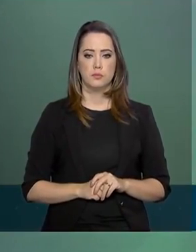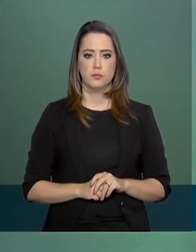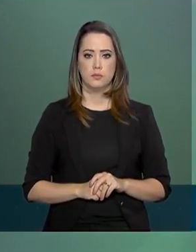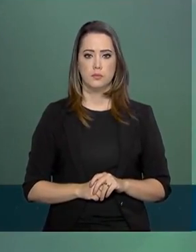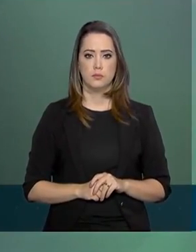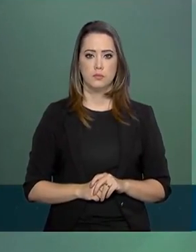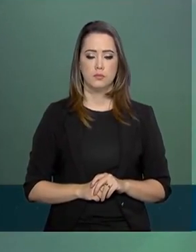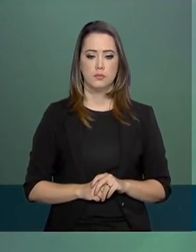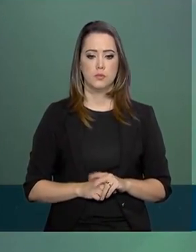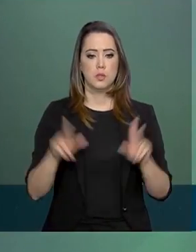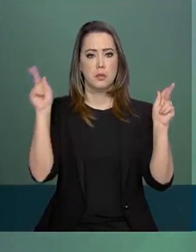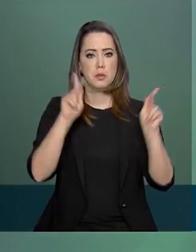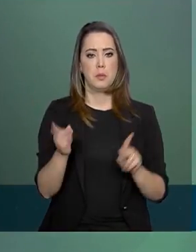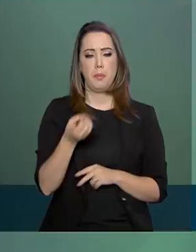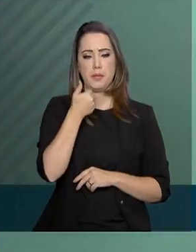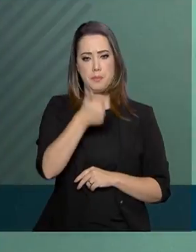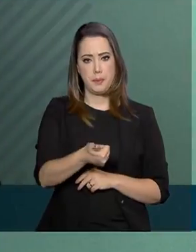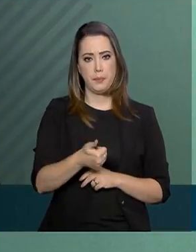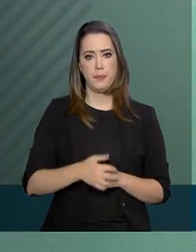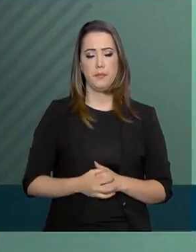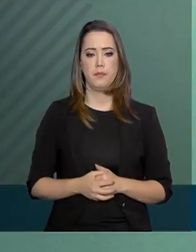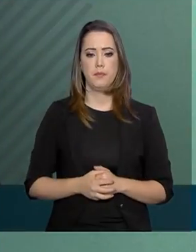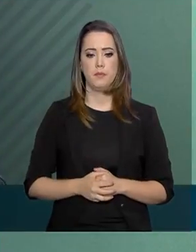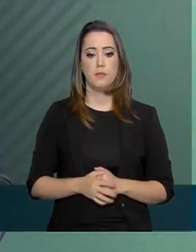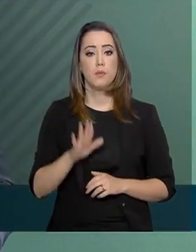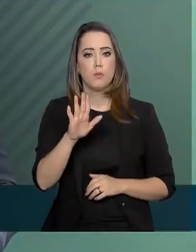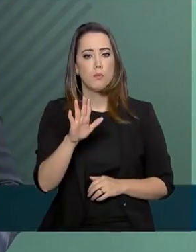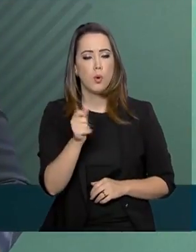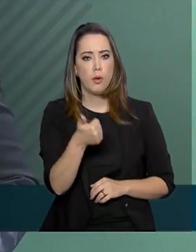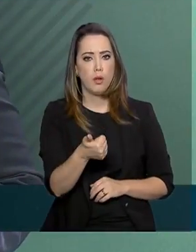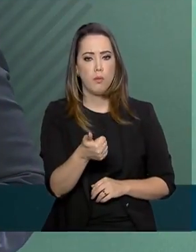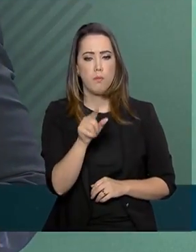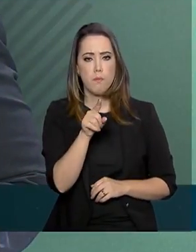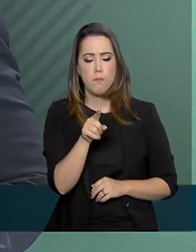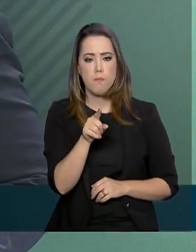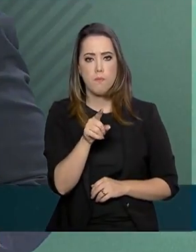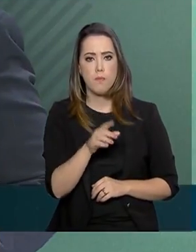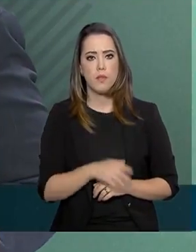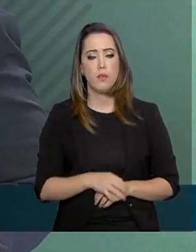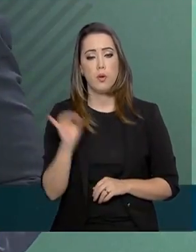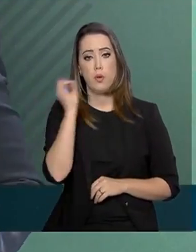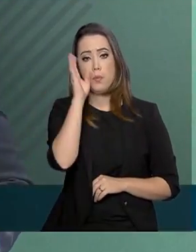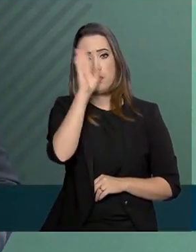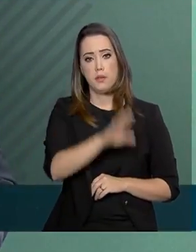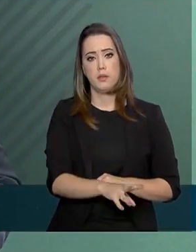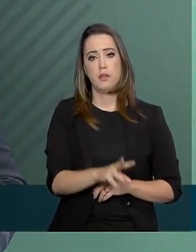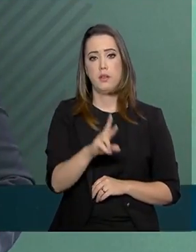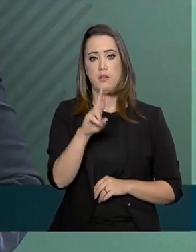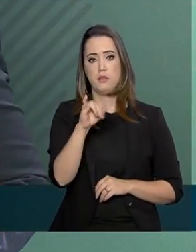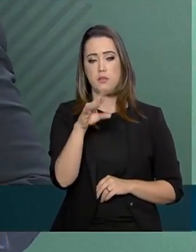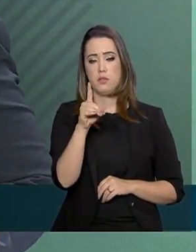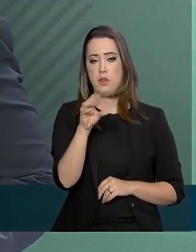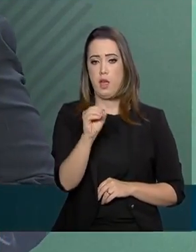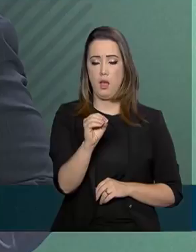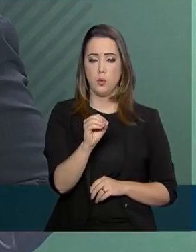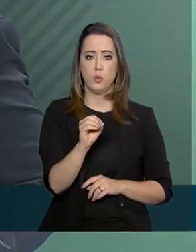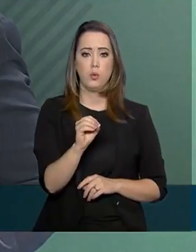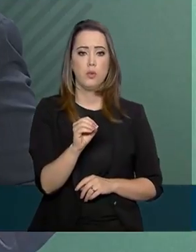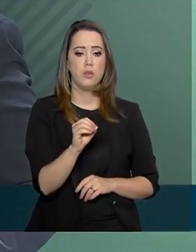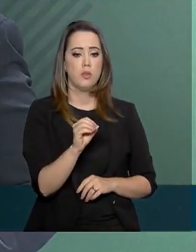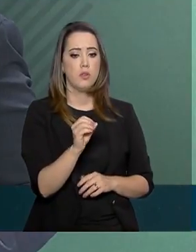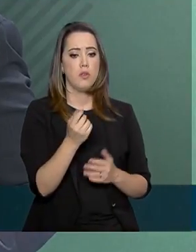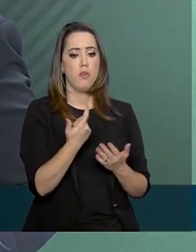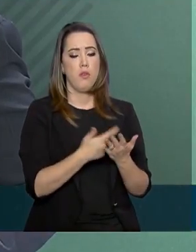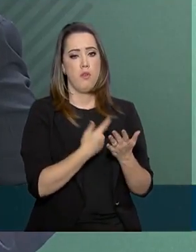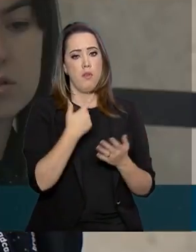pois bem hoje não é boa tarde ricardo della coletta da folha de são paulo eu